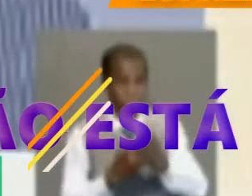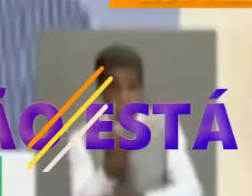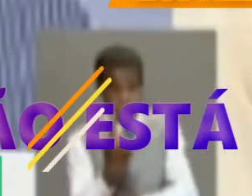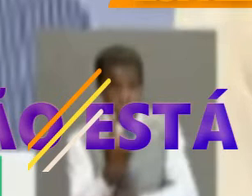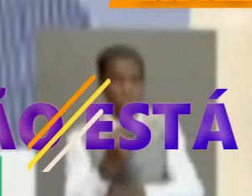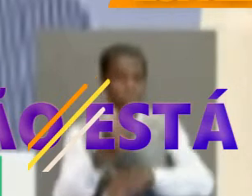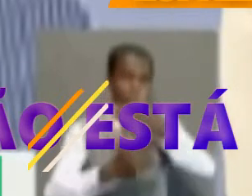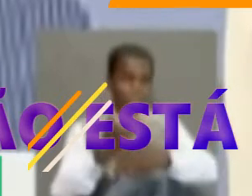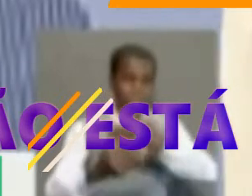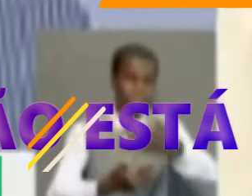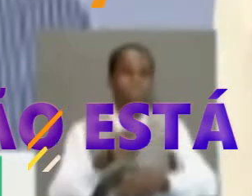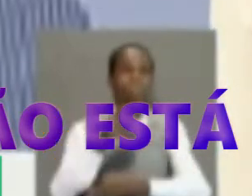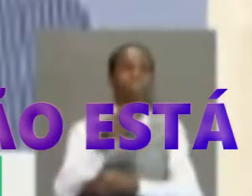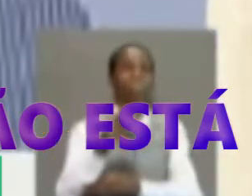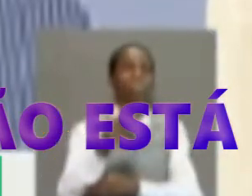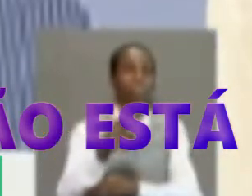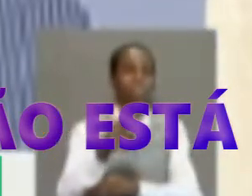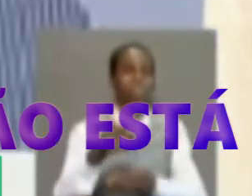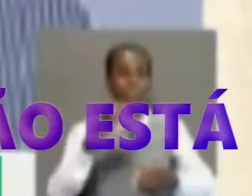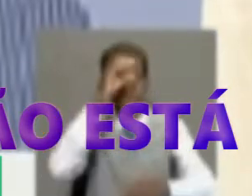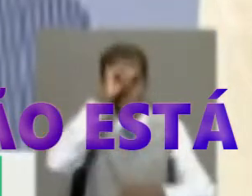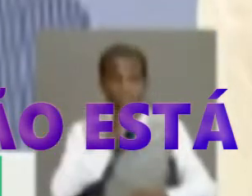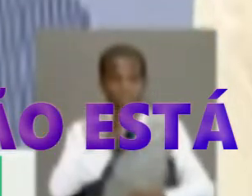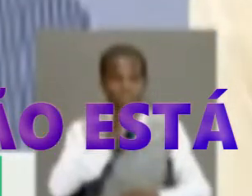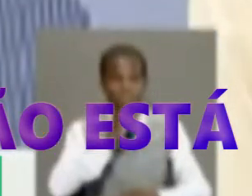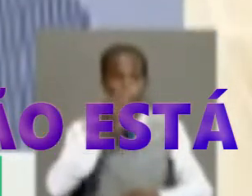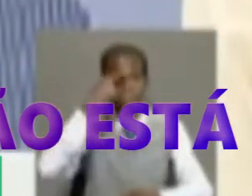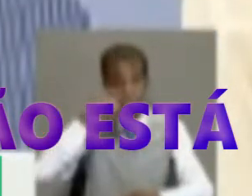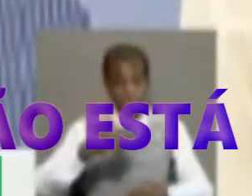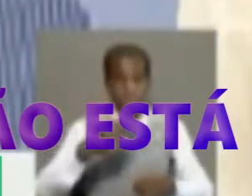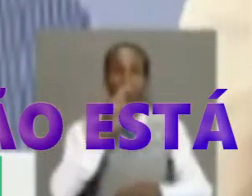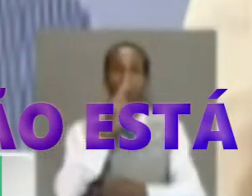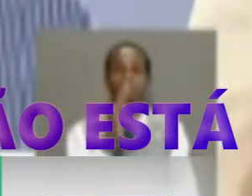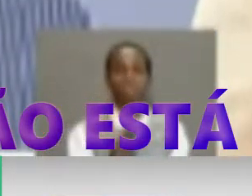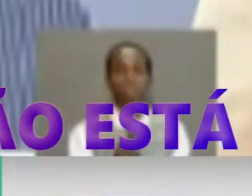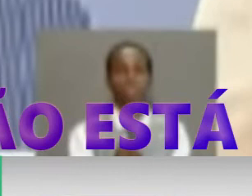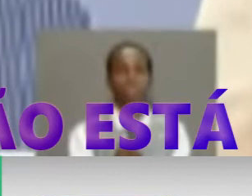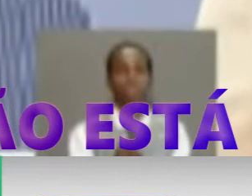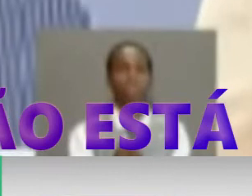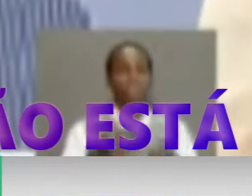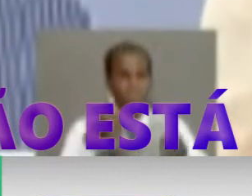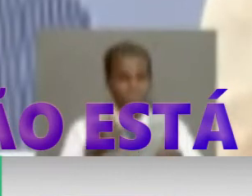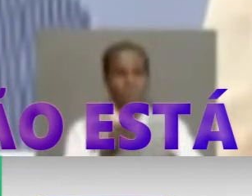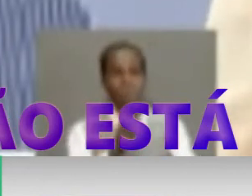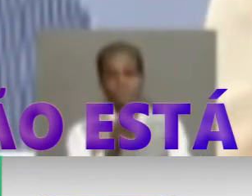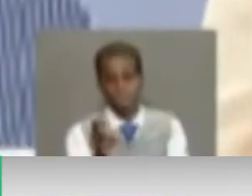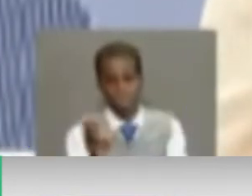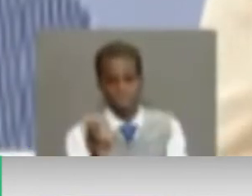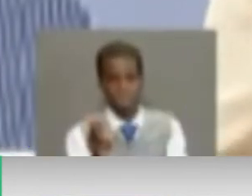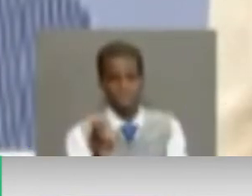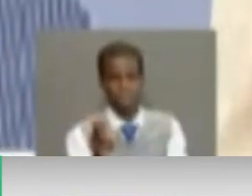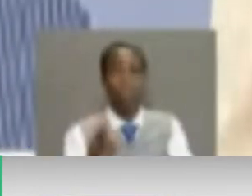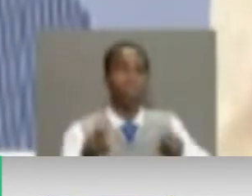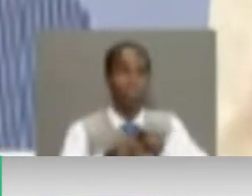no caso, não português? Pelo documento que me consta, a partir do dia 11, dia 11 de outubro. 11 de